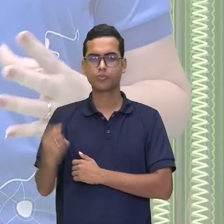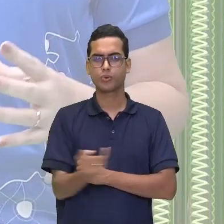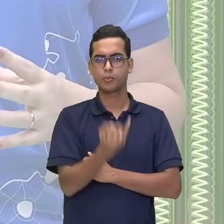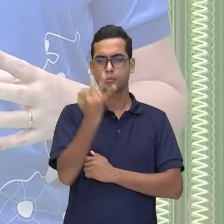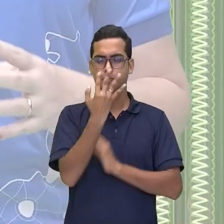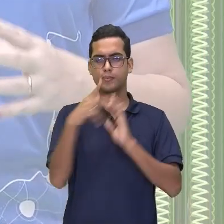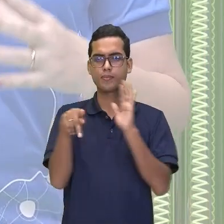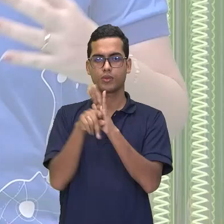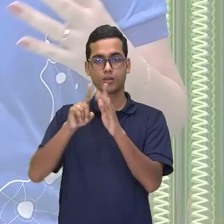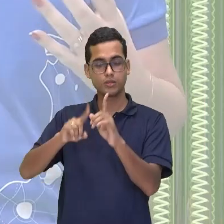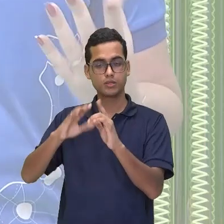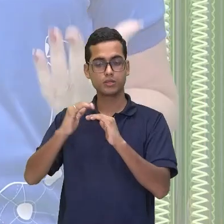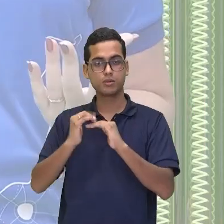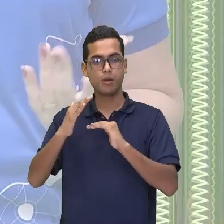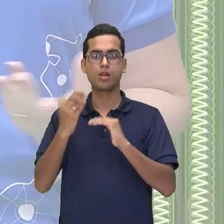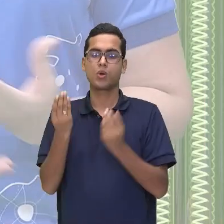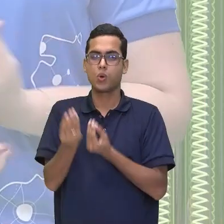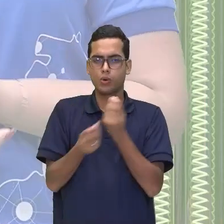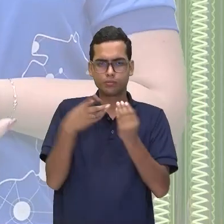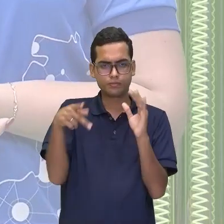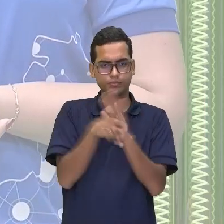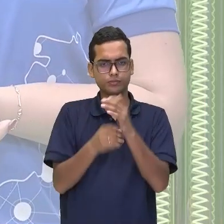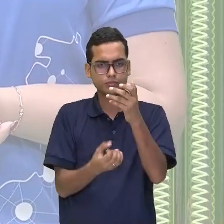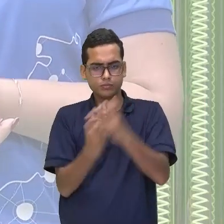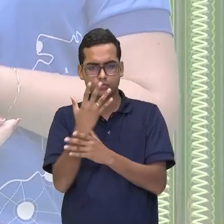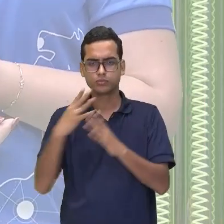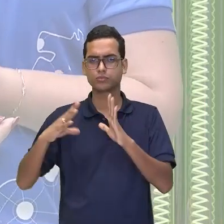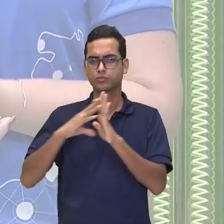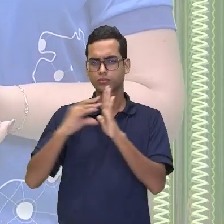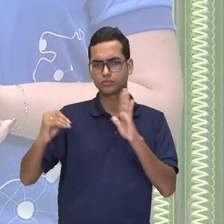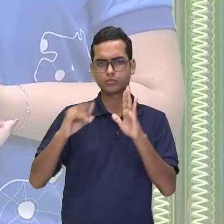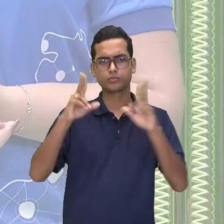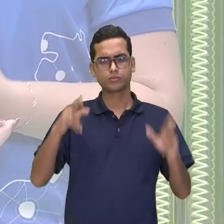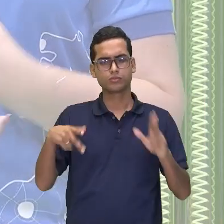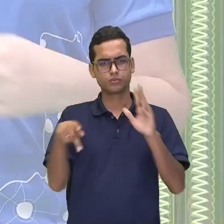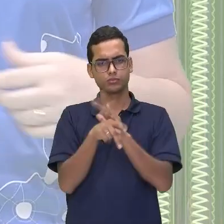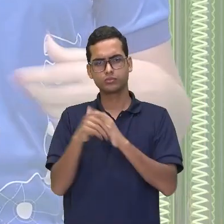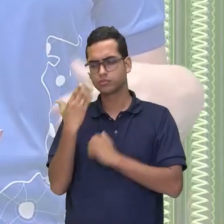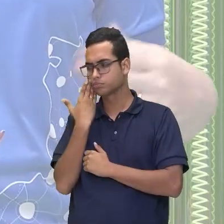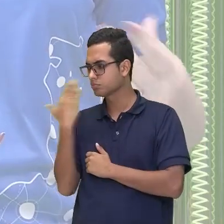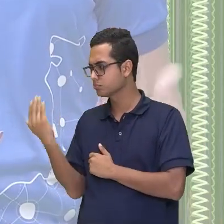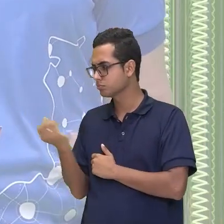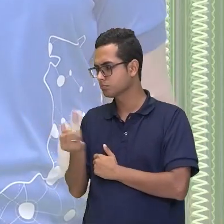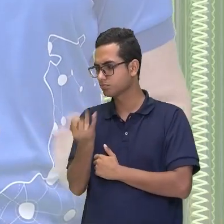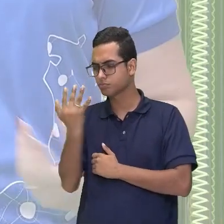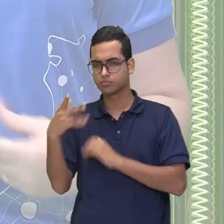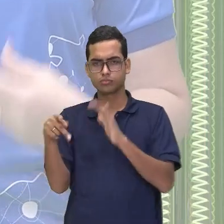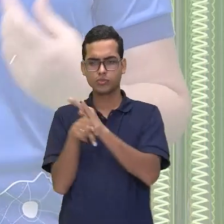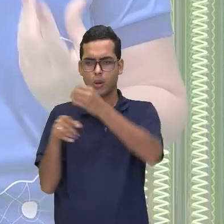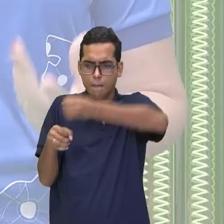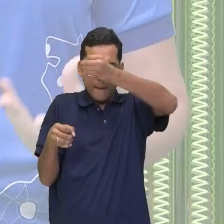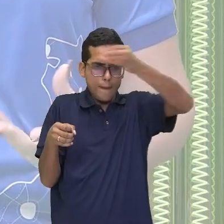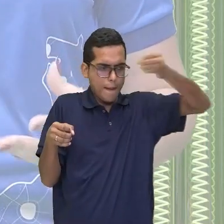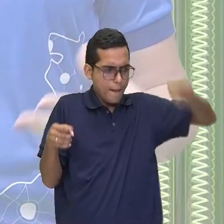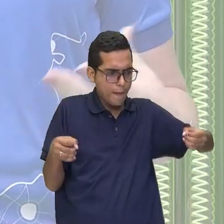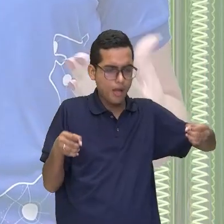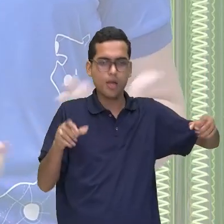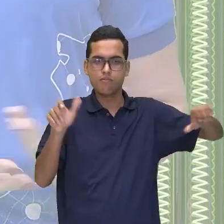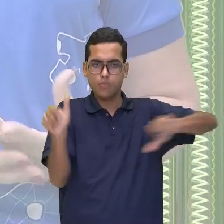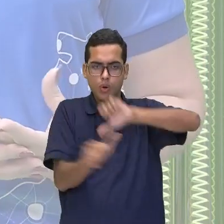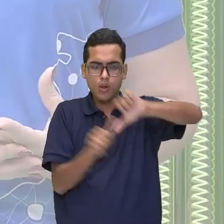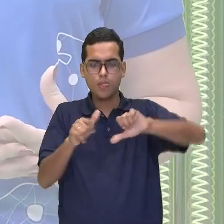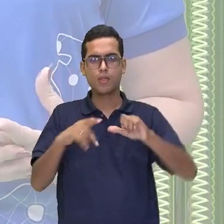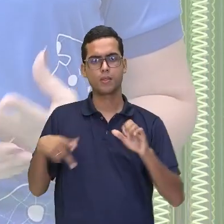espaço. E aí foi necessário criar, então, um modelo que ocupasse menos espaço, sem deixar, né, de fazer aquele trabalho